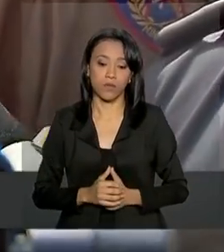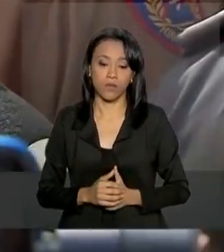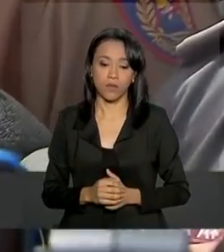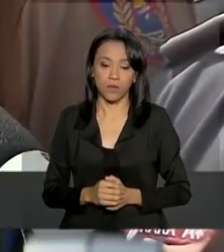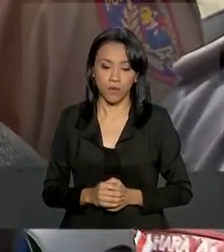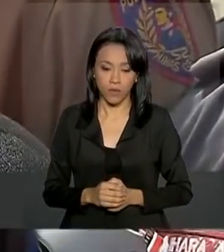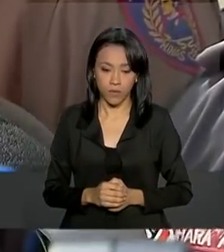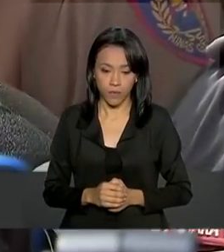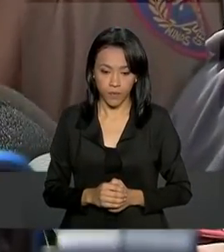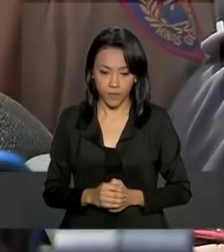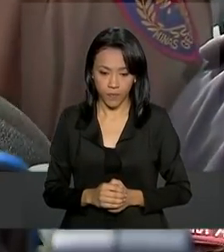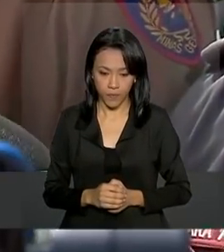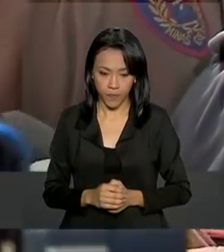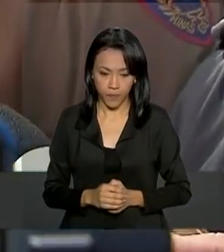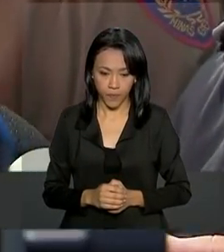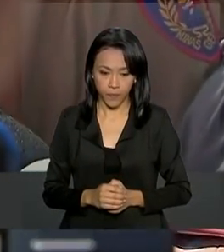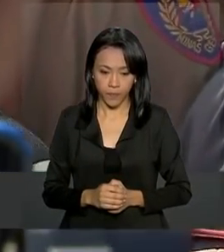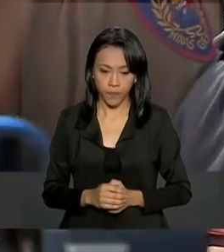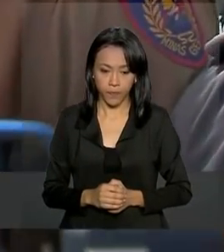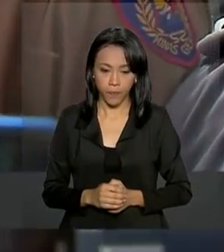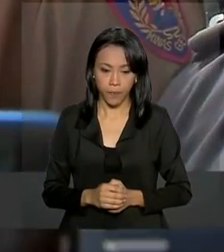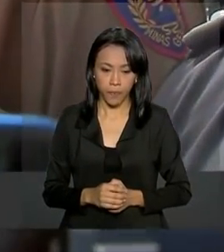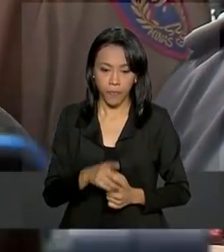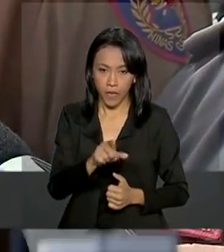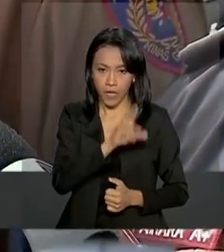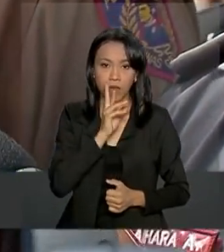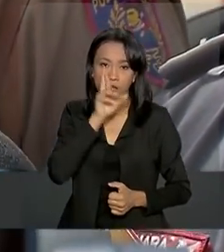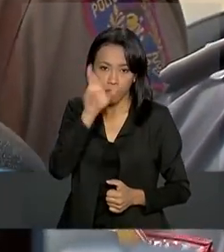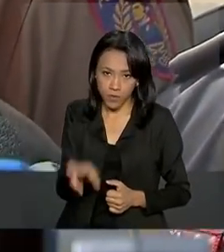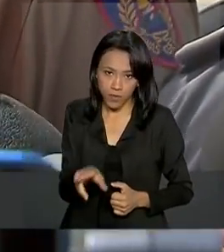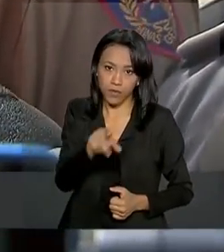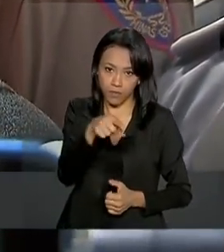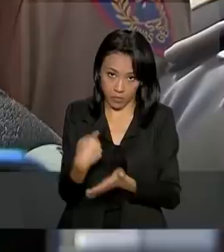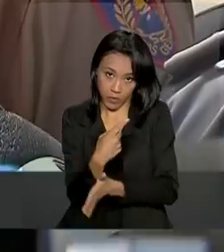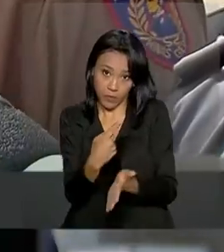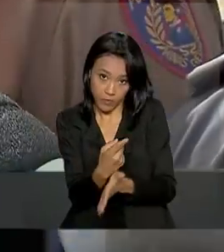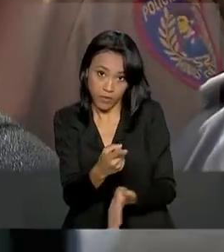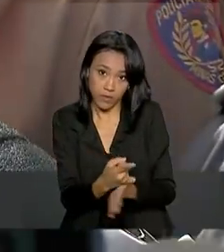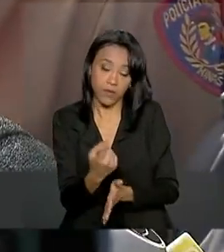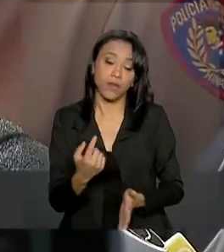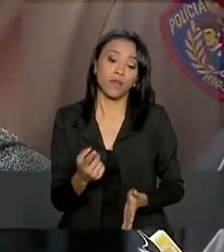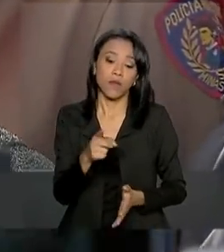trabalho está funcionando? Não, realmente, foi uma demanda que